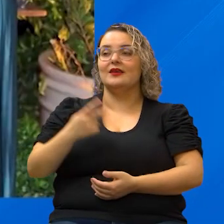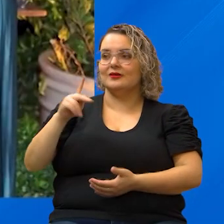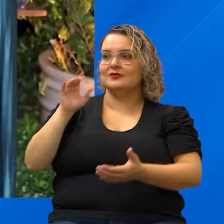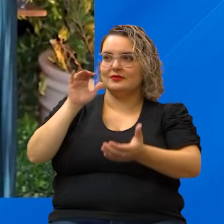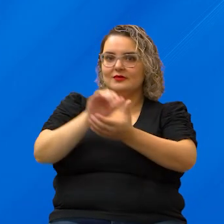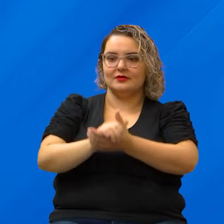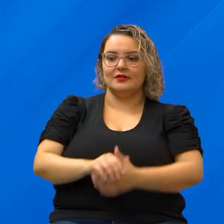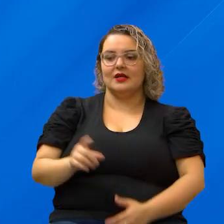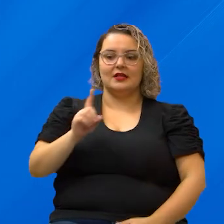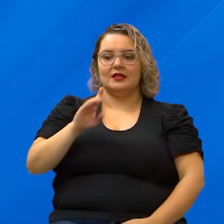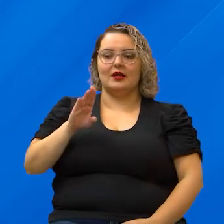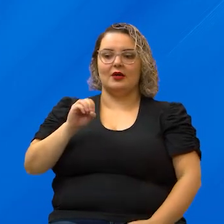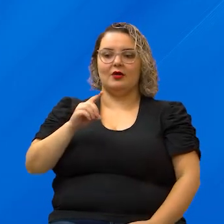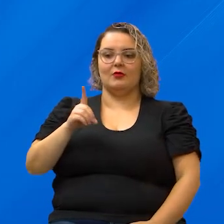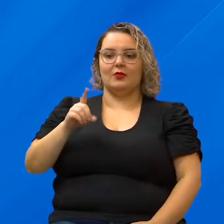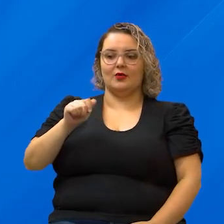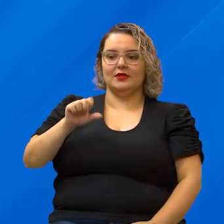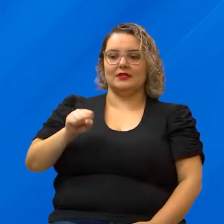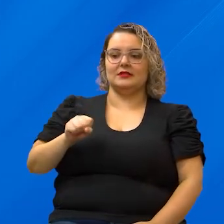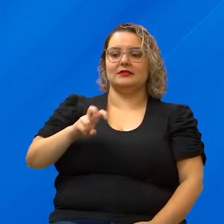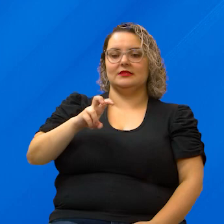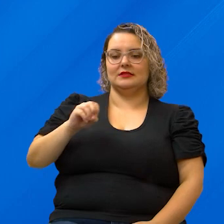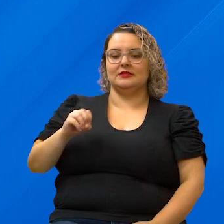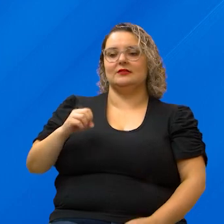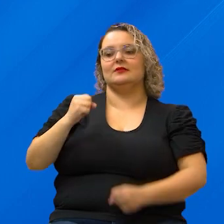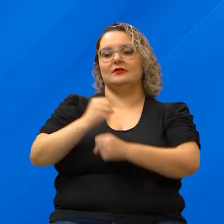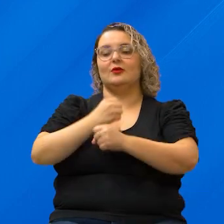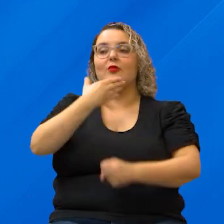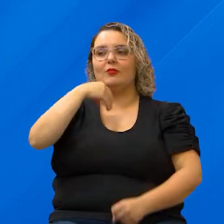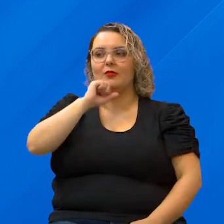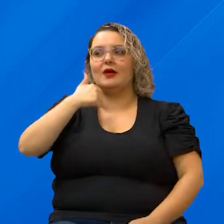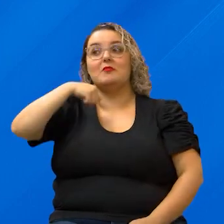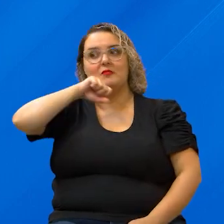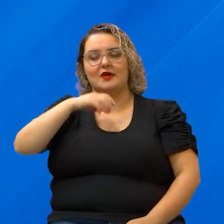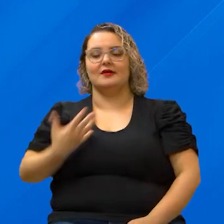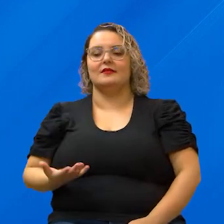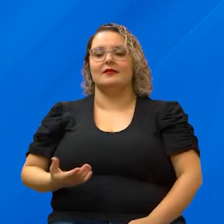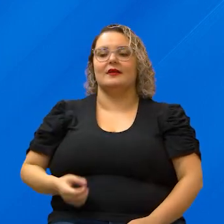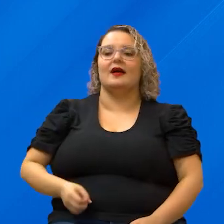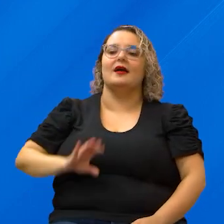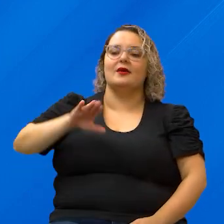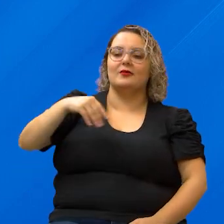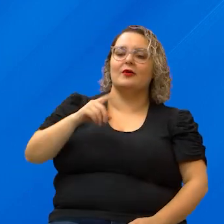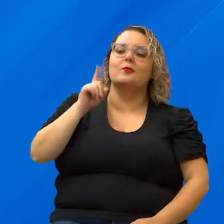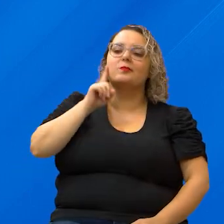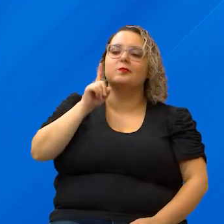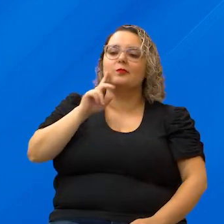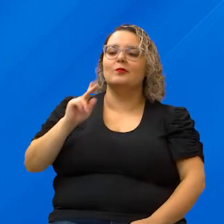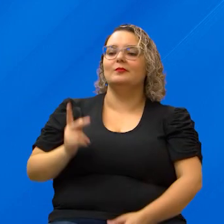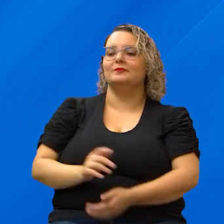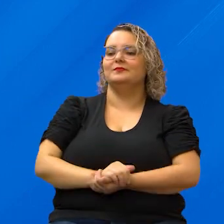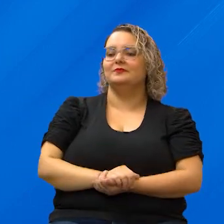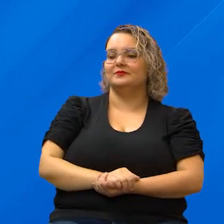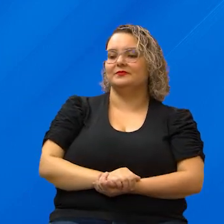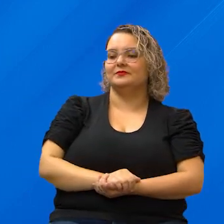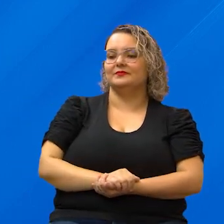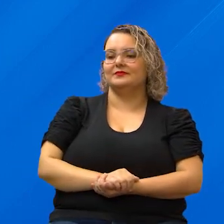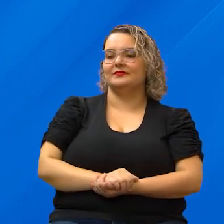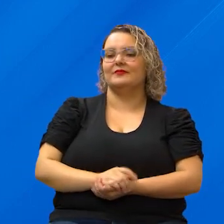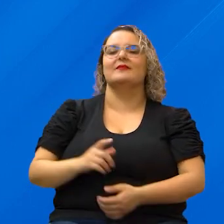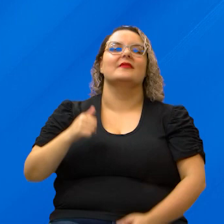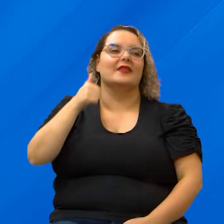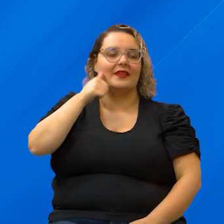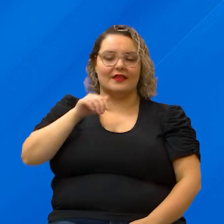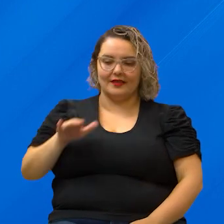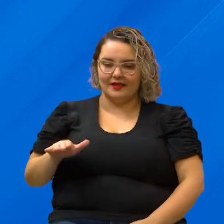casamento? Não, isso é a boda de 50 anos dos meus pais. A boda de... Aí, quando a gente foi para os Estados Unidos, em Hollywood. Olha. Aí estão